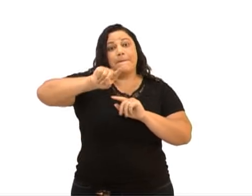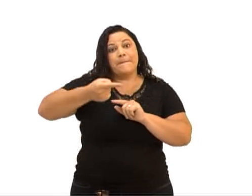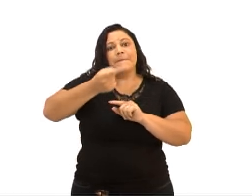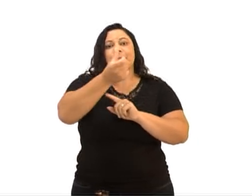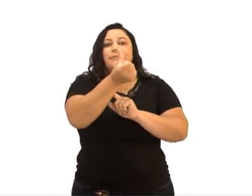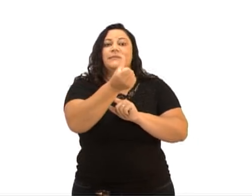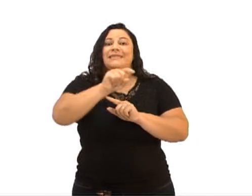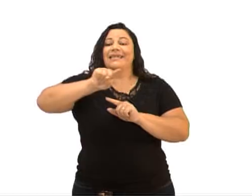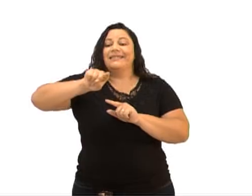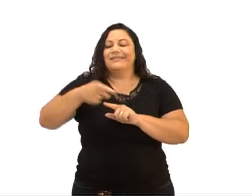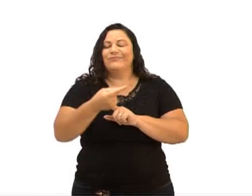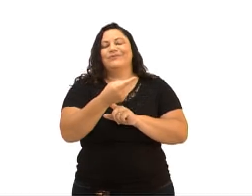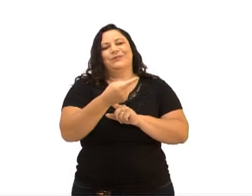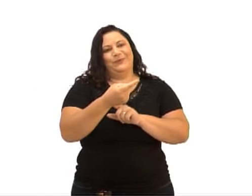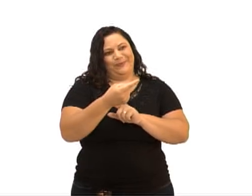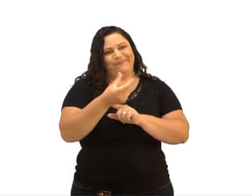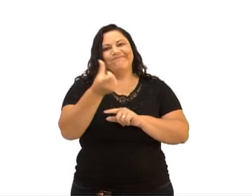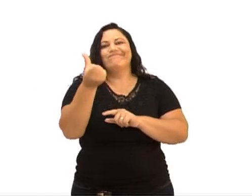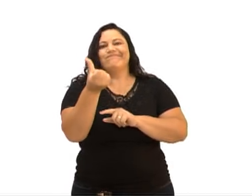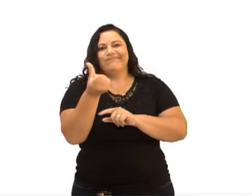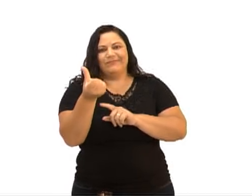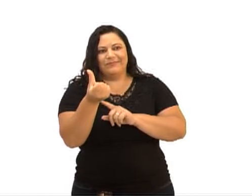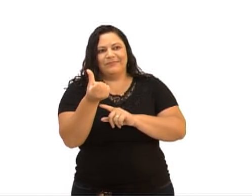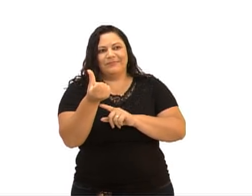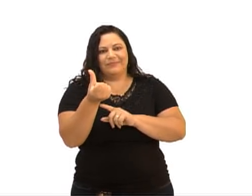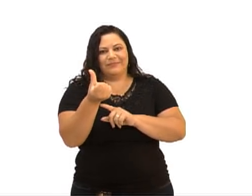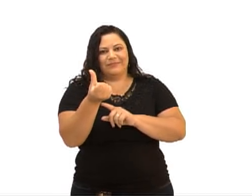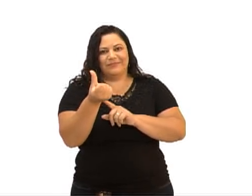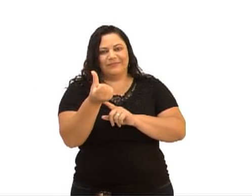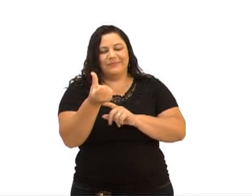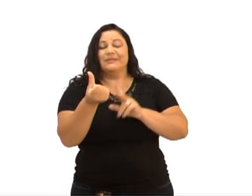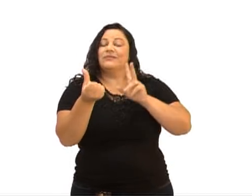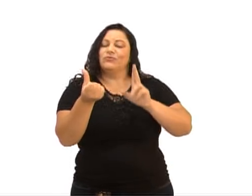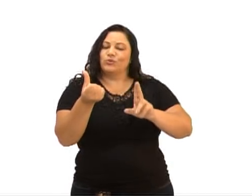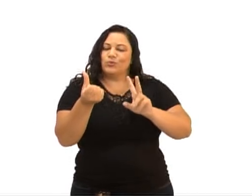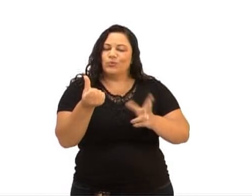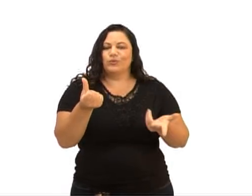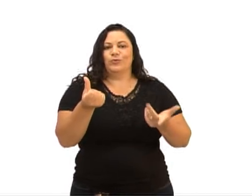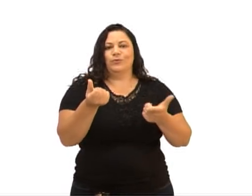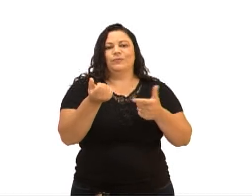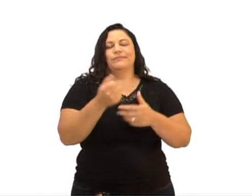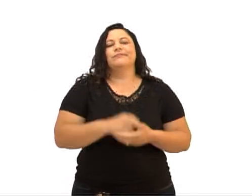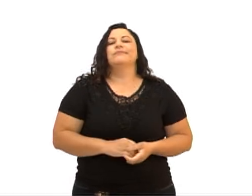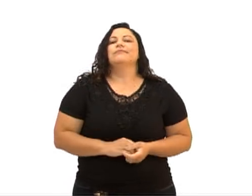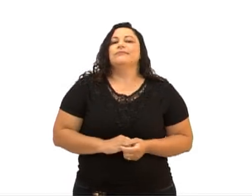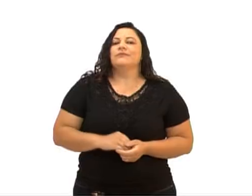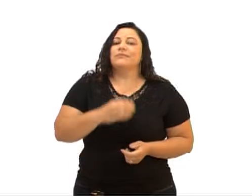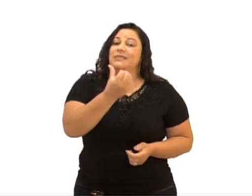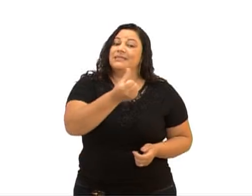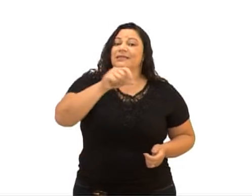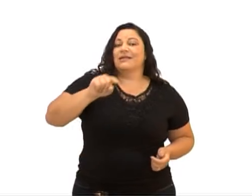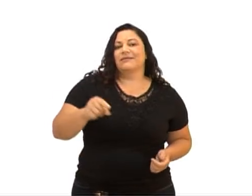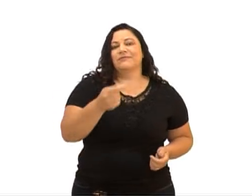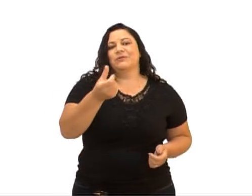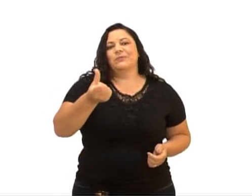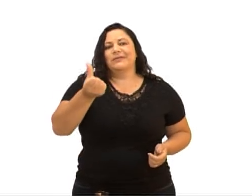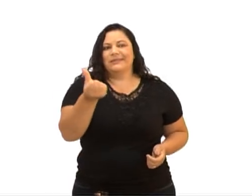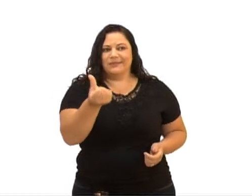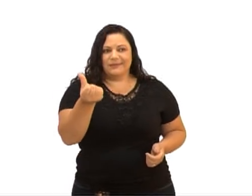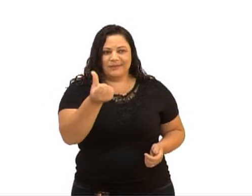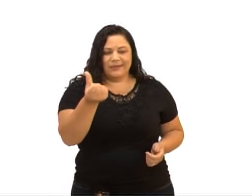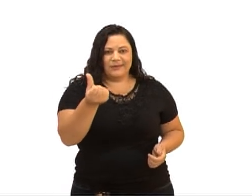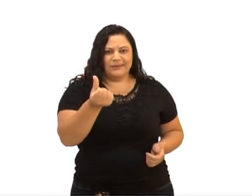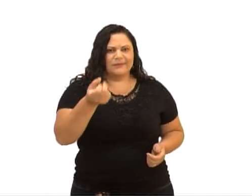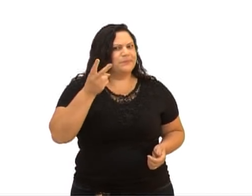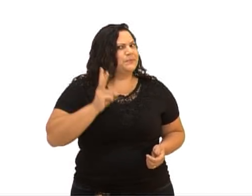zero. E temos novamente o 100. E 15 vezes 6 é 90. 100 menos 90, 10. Eu